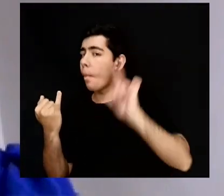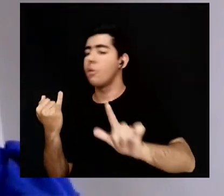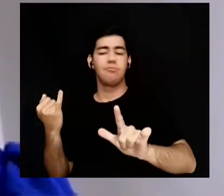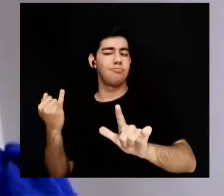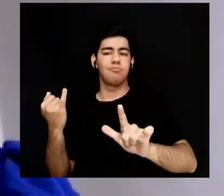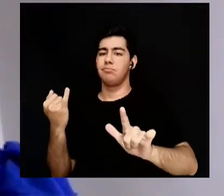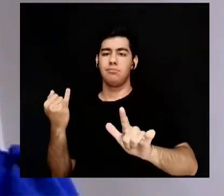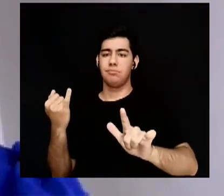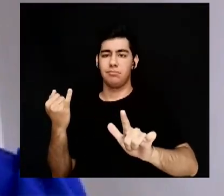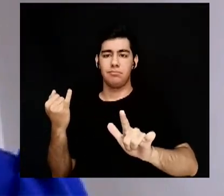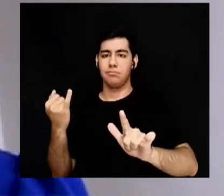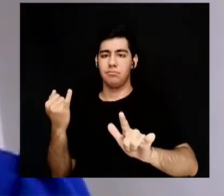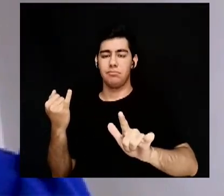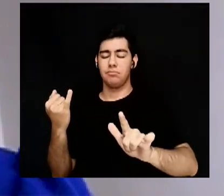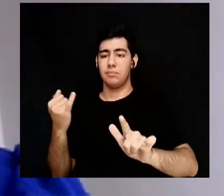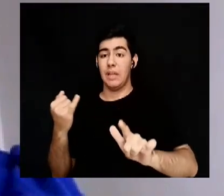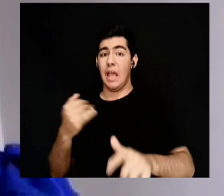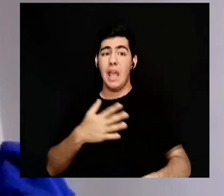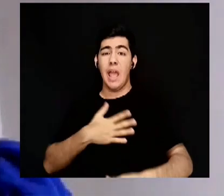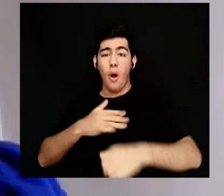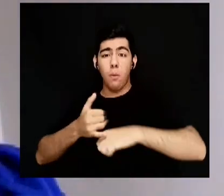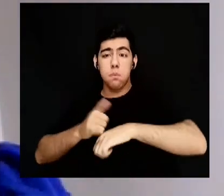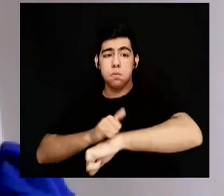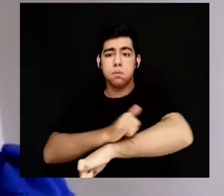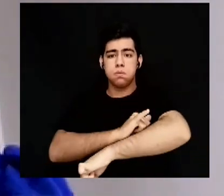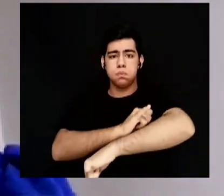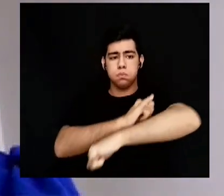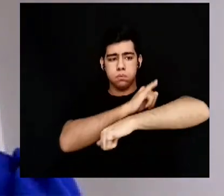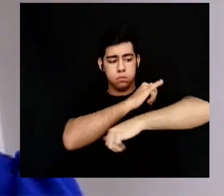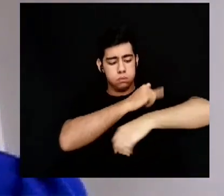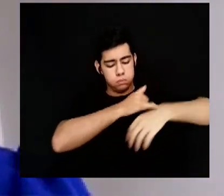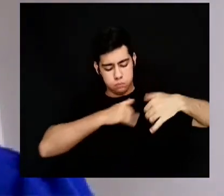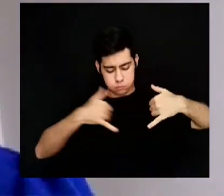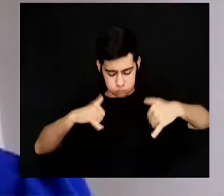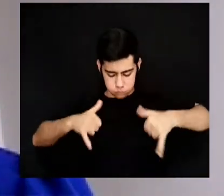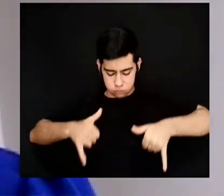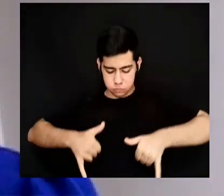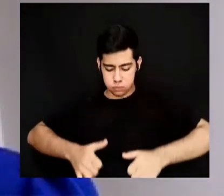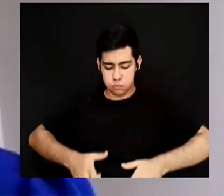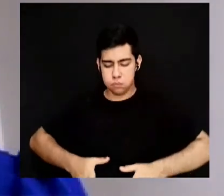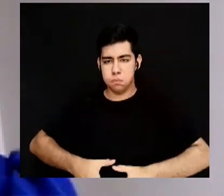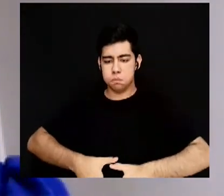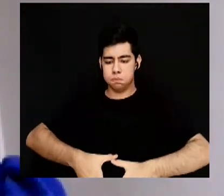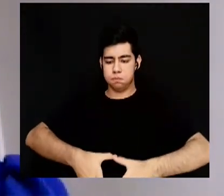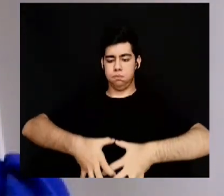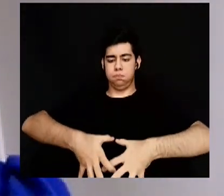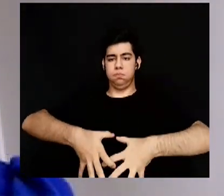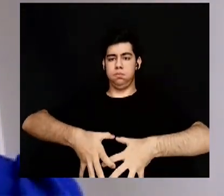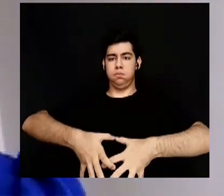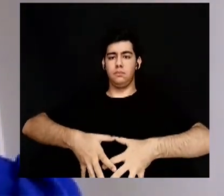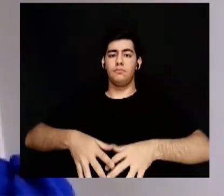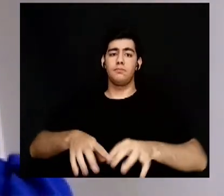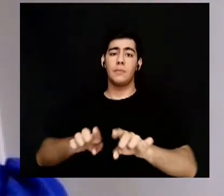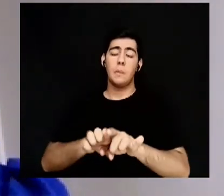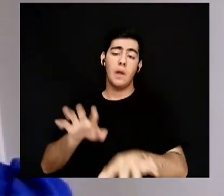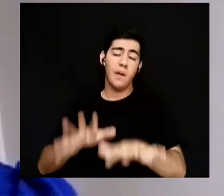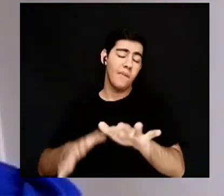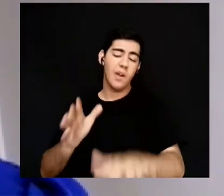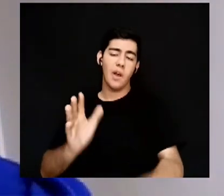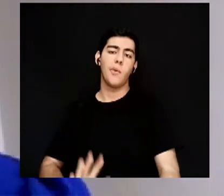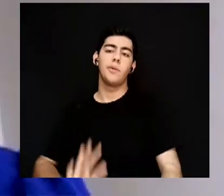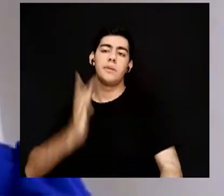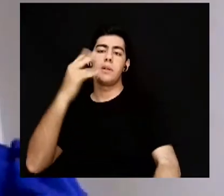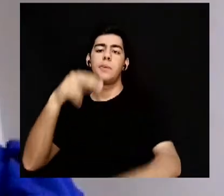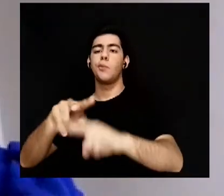visceral, né, toda para a barriga, né, então tem essa mudança também hormonal que impacta muito a mulher, principalmente no